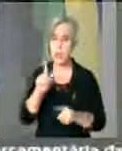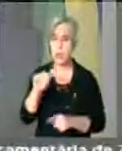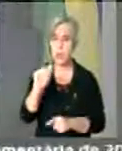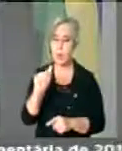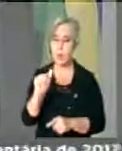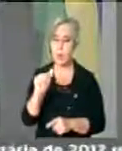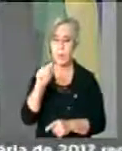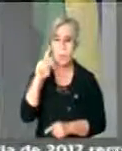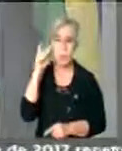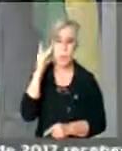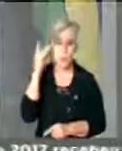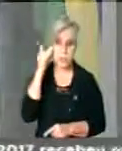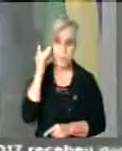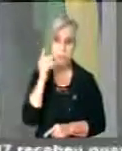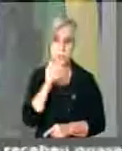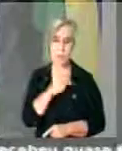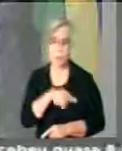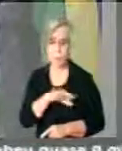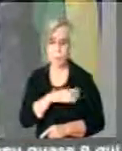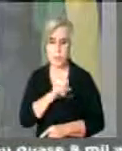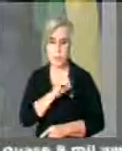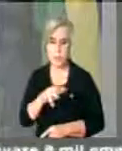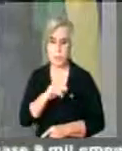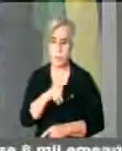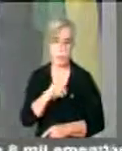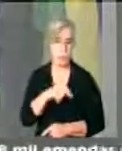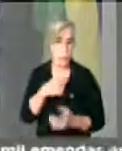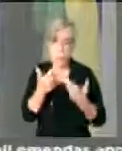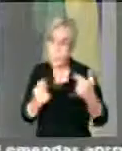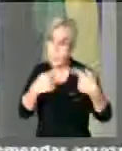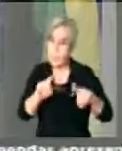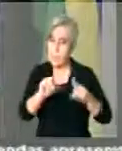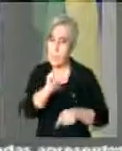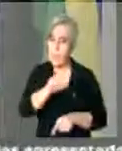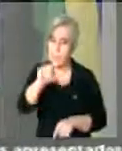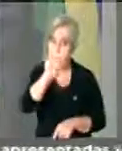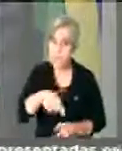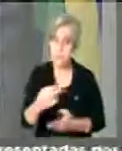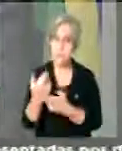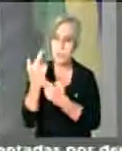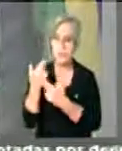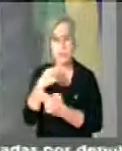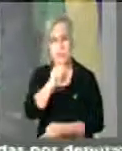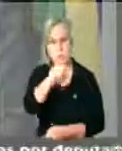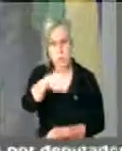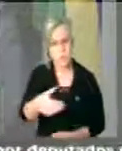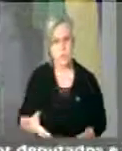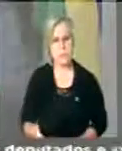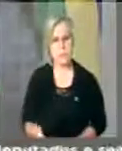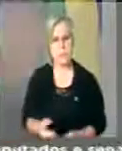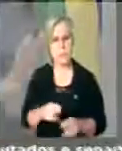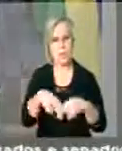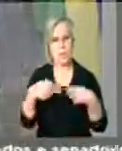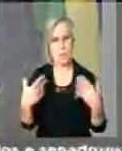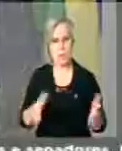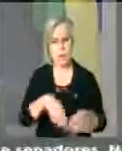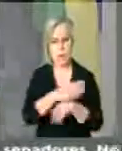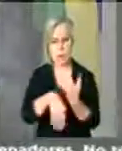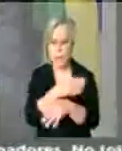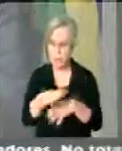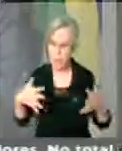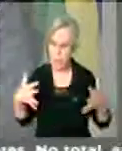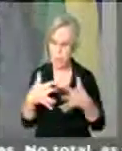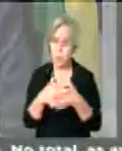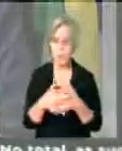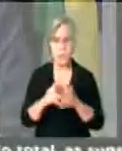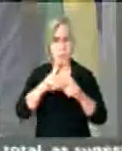PT, pelo PSOL e pelo PCdoB. Vocês são responsáveis, sim, por essa balbúrdia, por